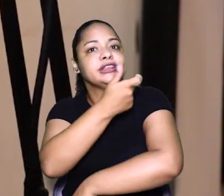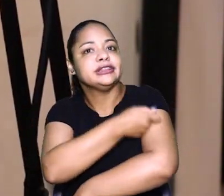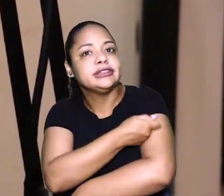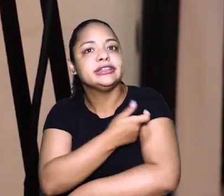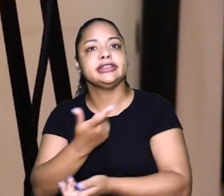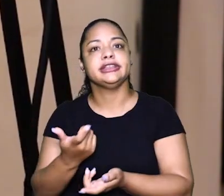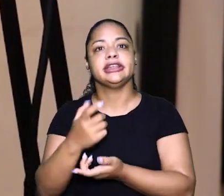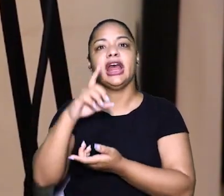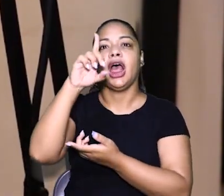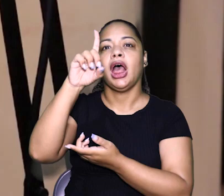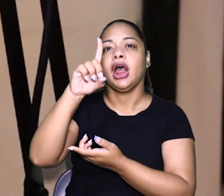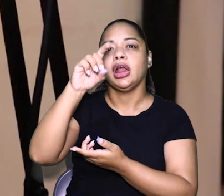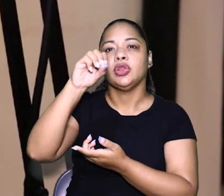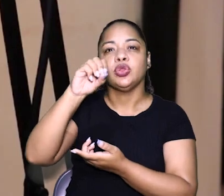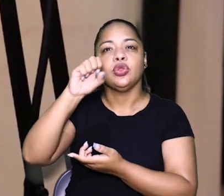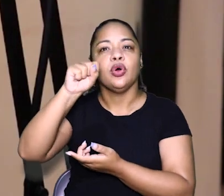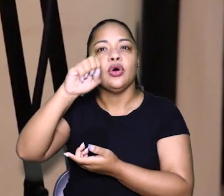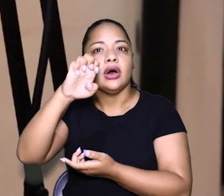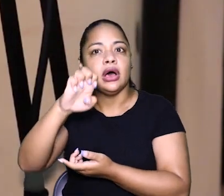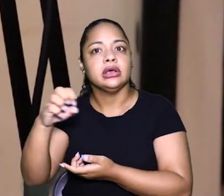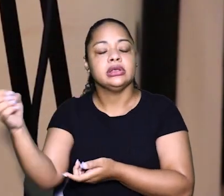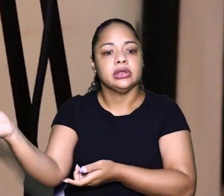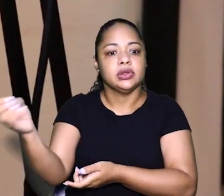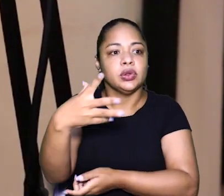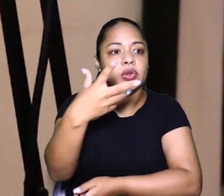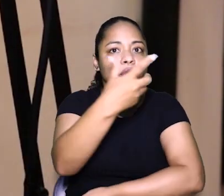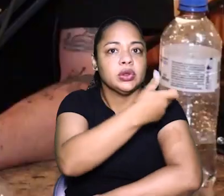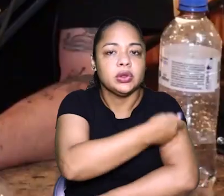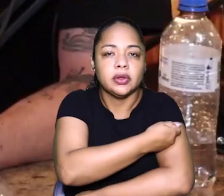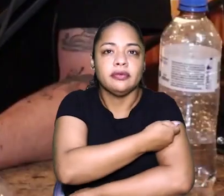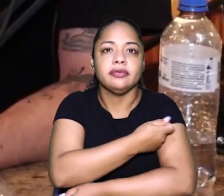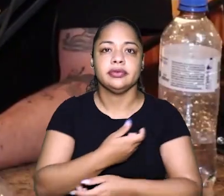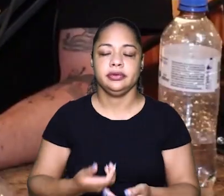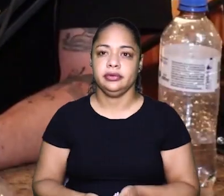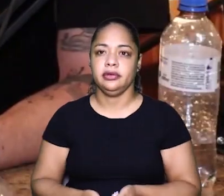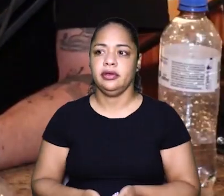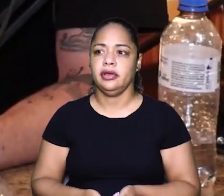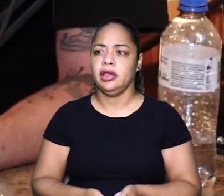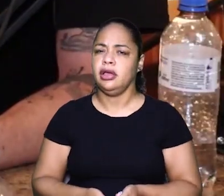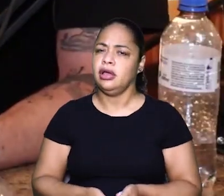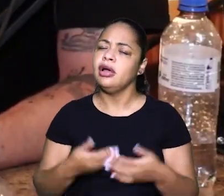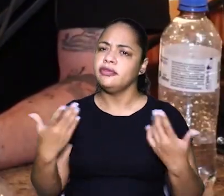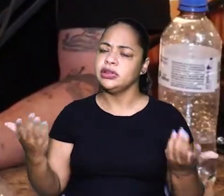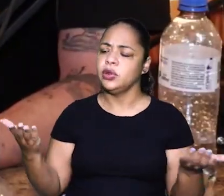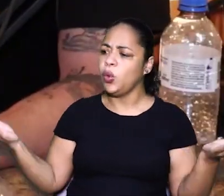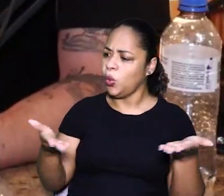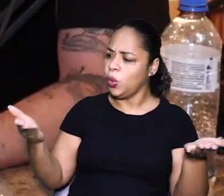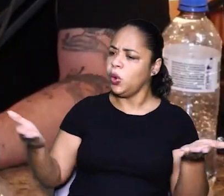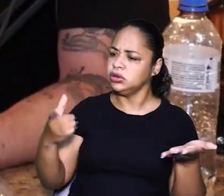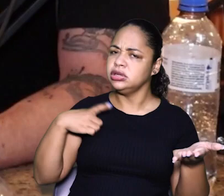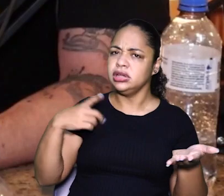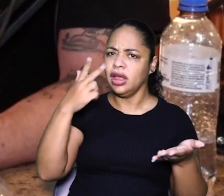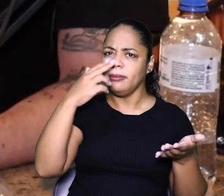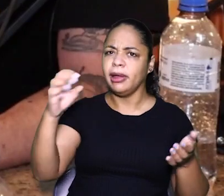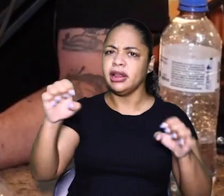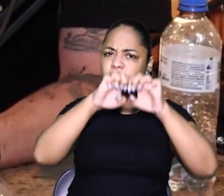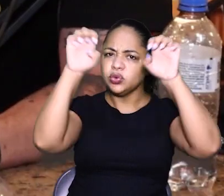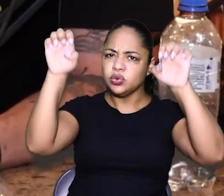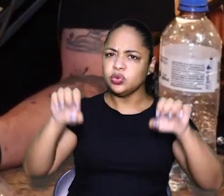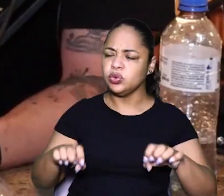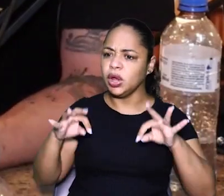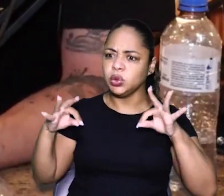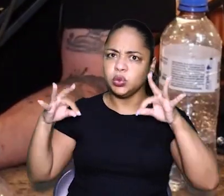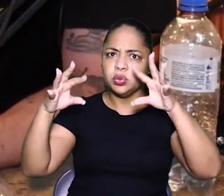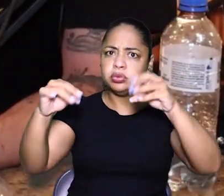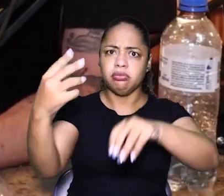ou uma nova dose que precisa ser já era, sedada, a gente, né? Tem, hoje em dia a gente tem estrutura para, já podia estar todo